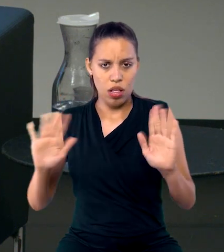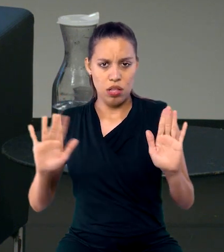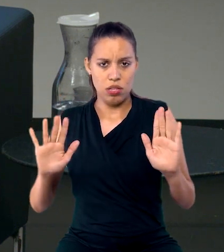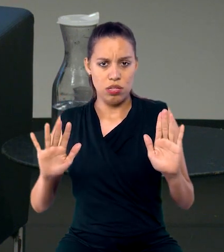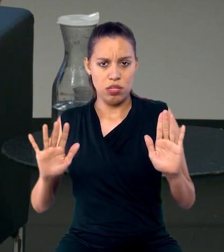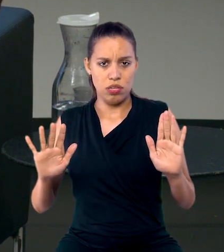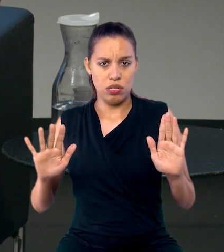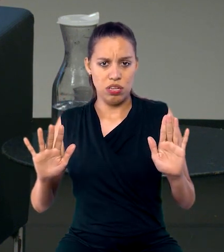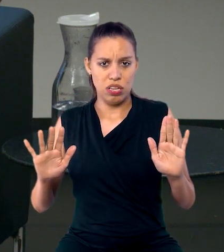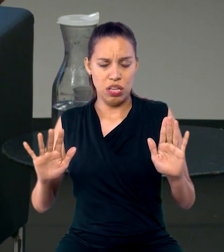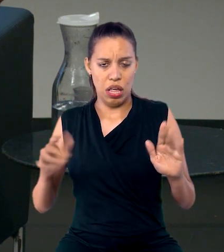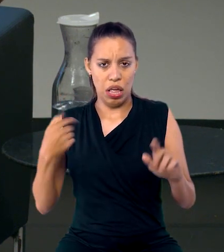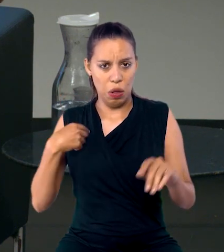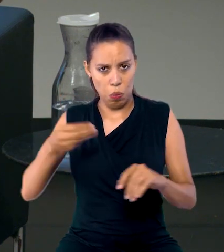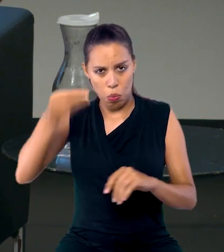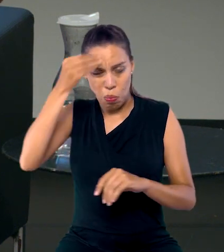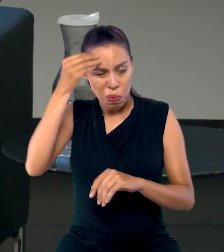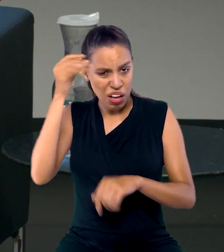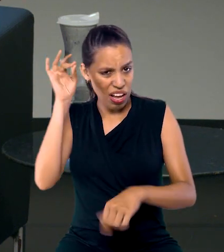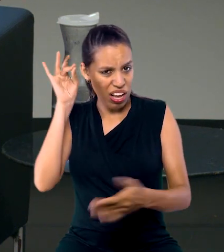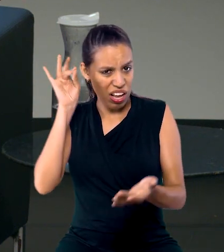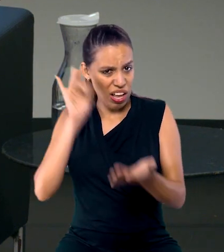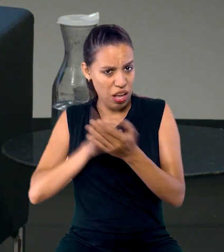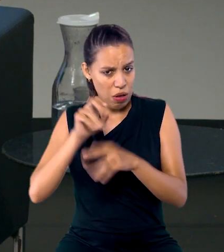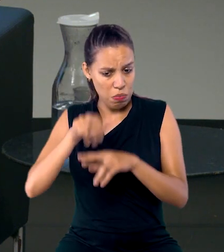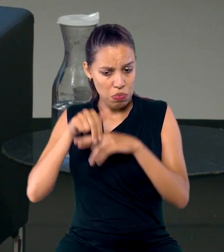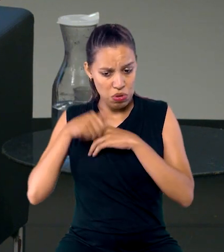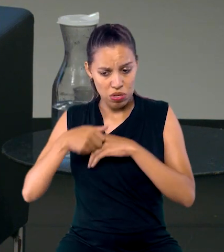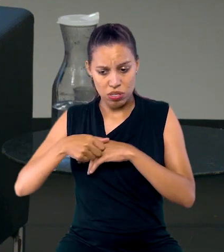culpada individualmente pela escravidão